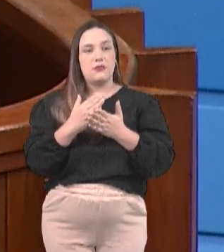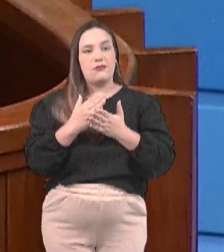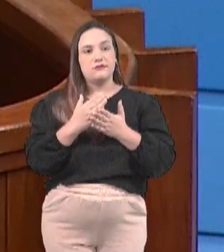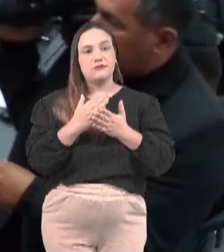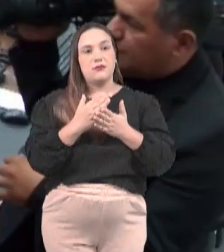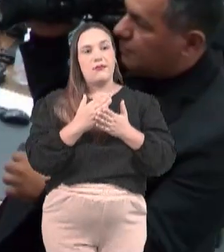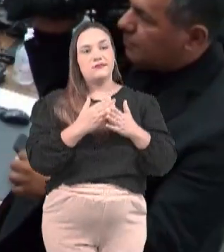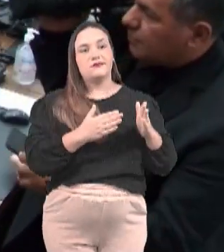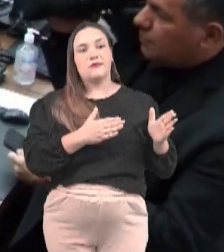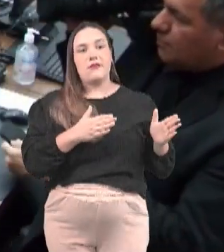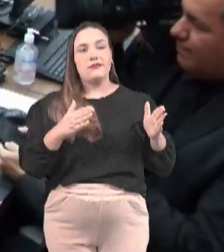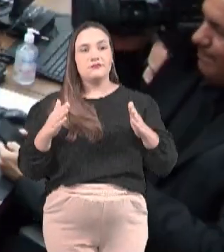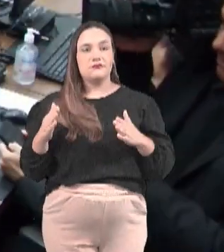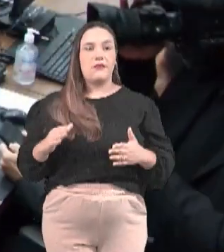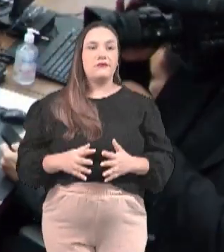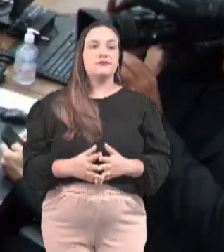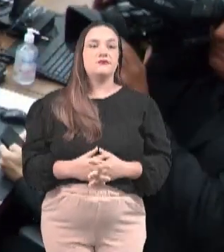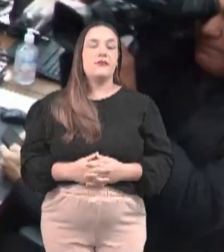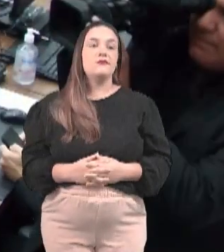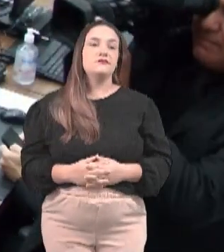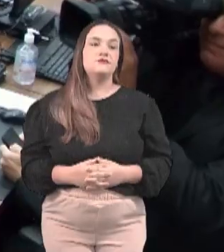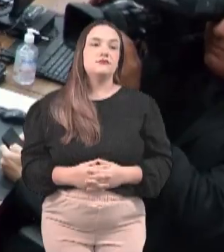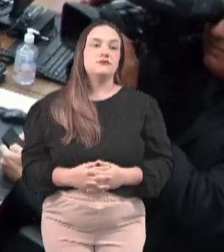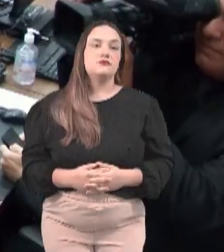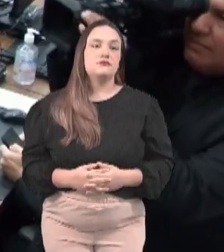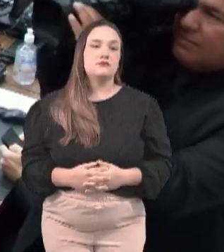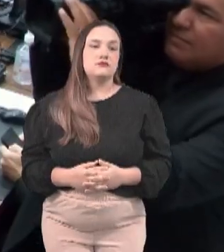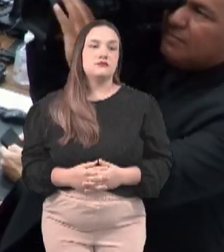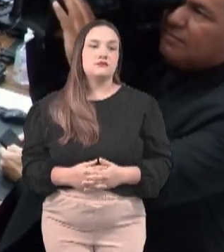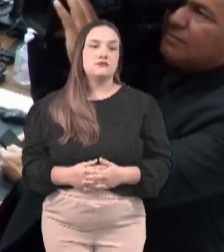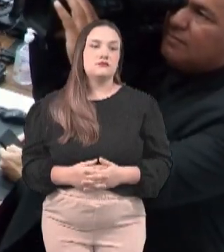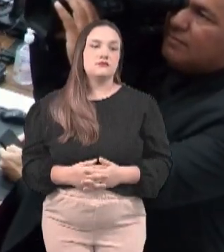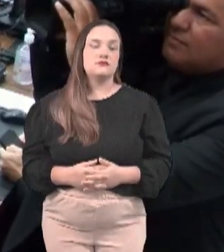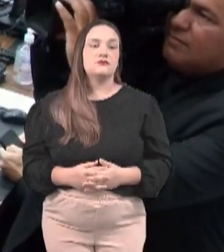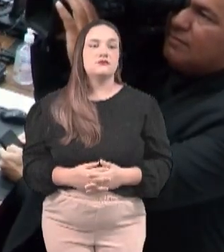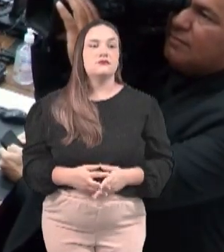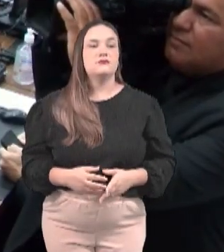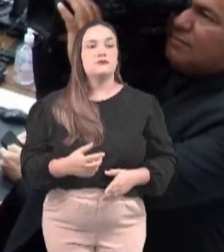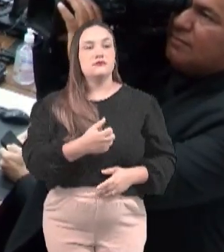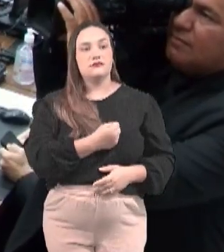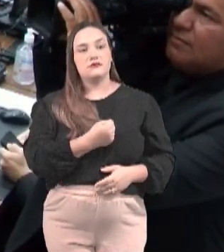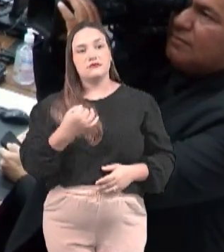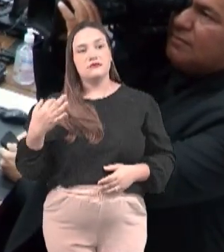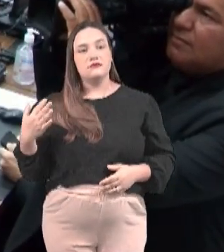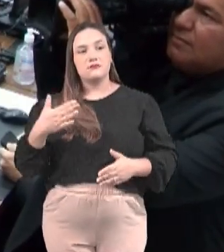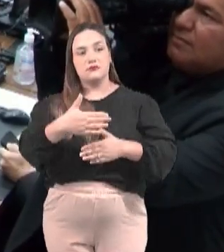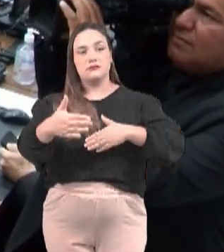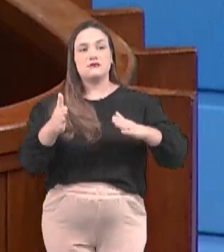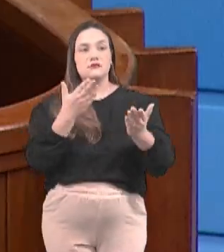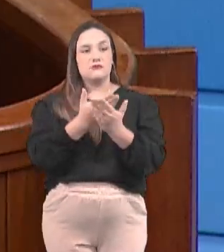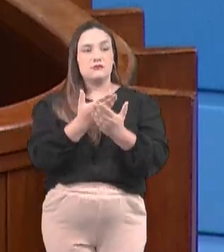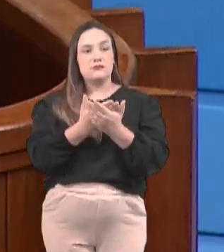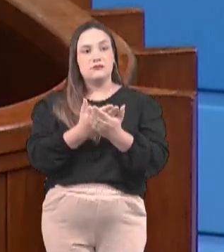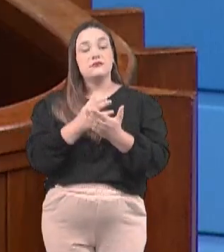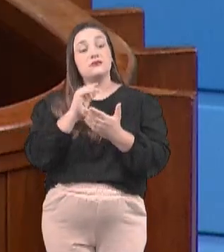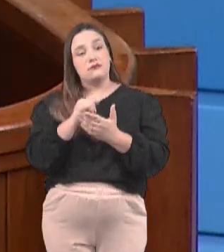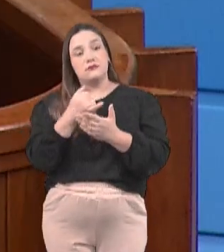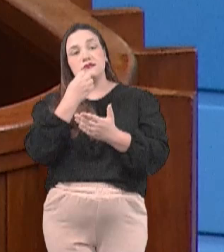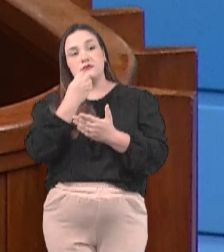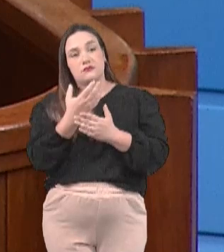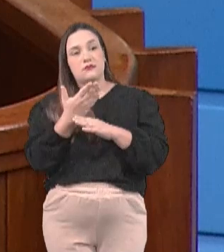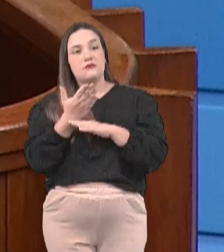nos trazia a preocupação de que a quantidade de salas de aula se era o suficiente para atender as crianças. Antes